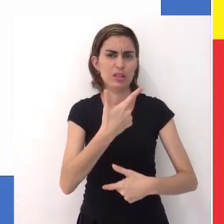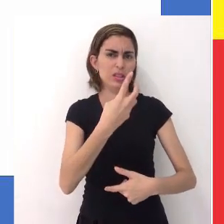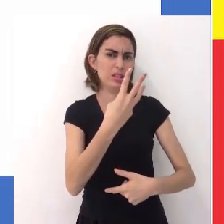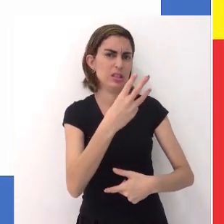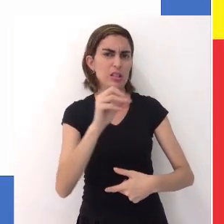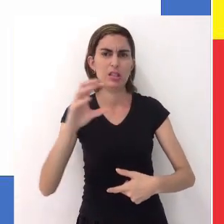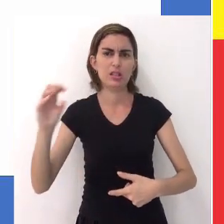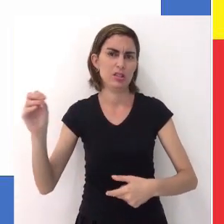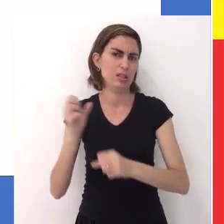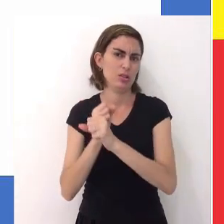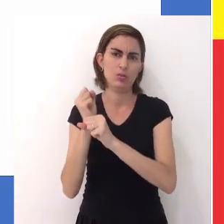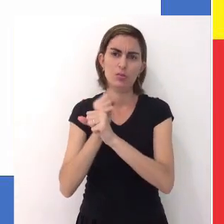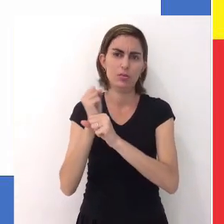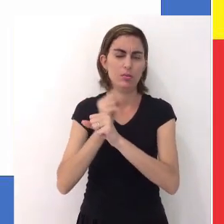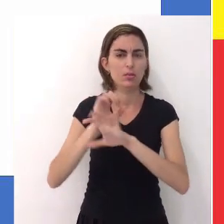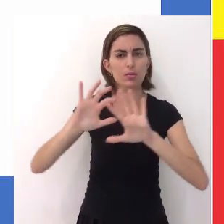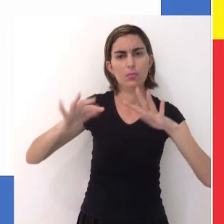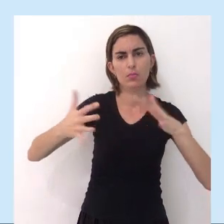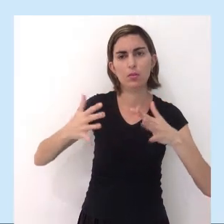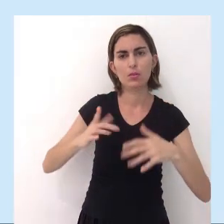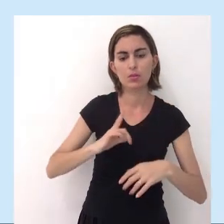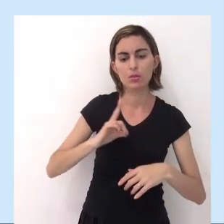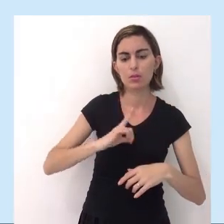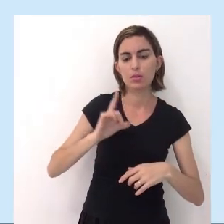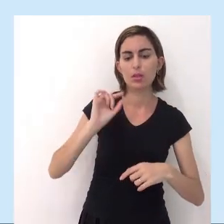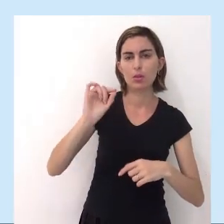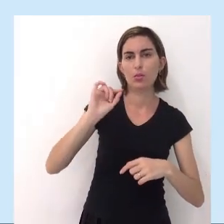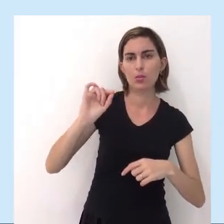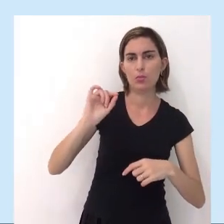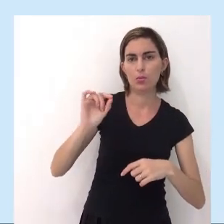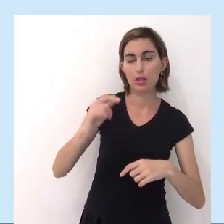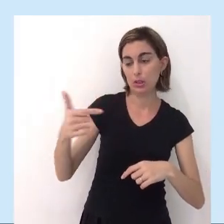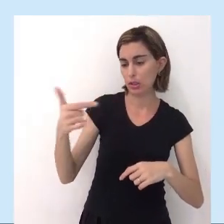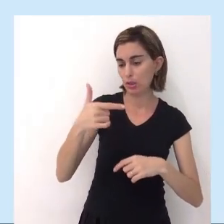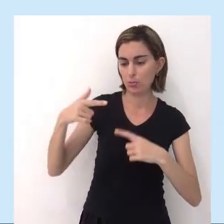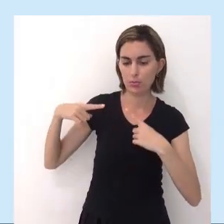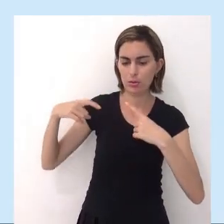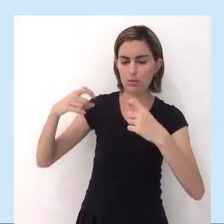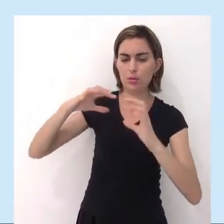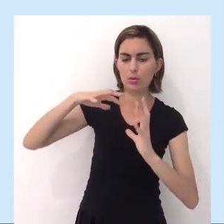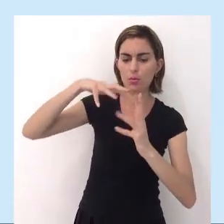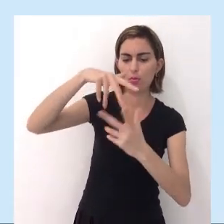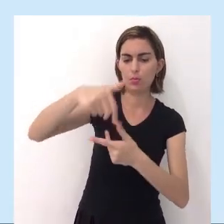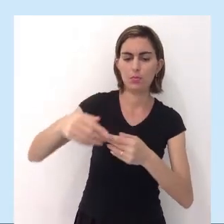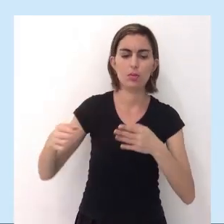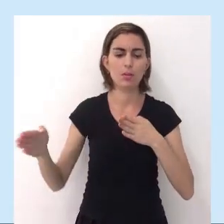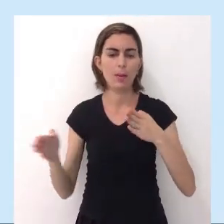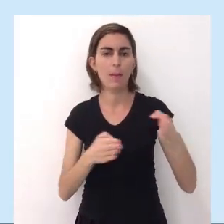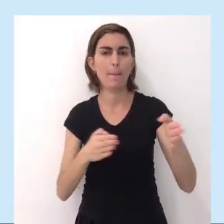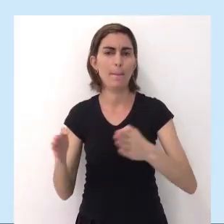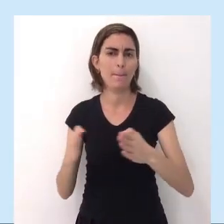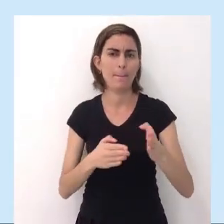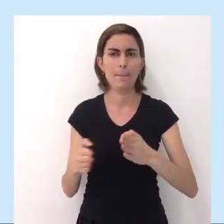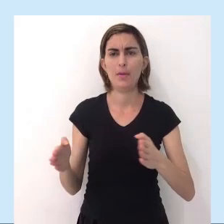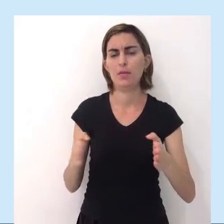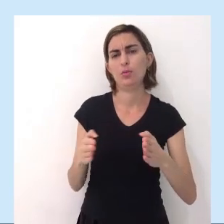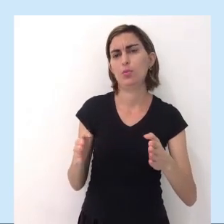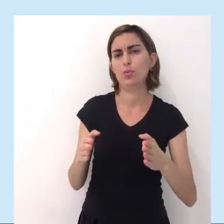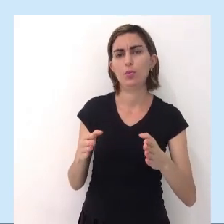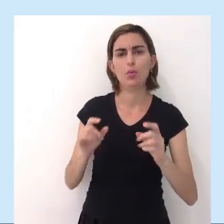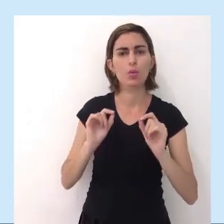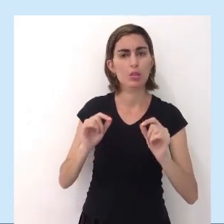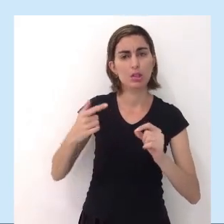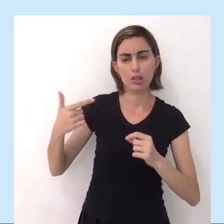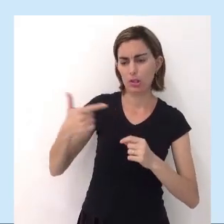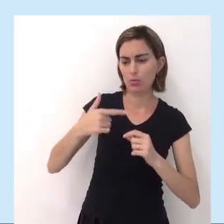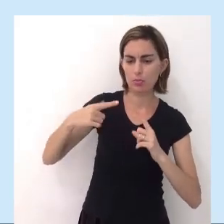300 anos, se a gente for contar, gente, olha aqui para mim agora, vai ter a Segunda Guerra Mundial como um período mais sangrento da história, tá?